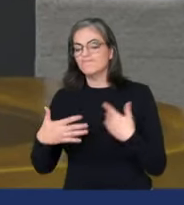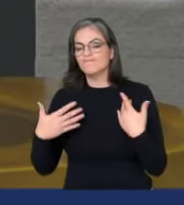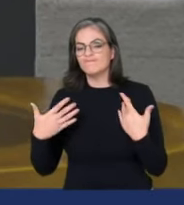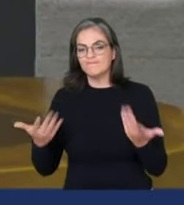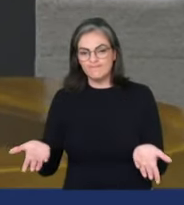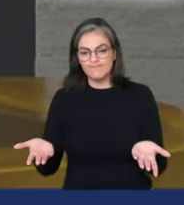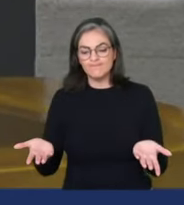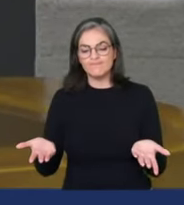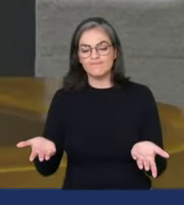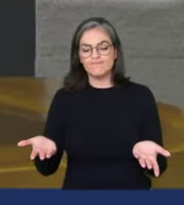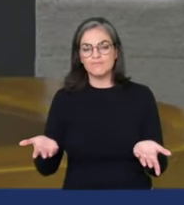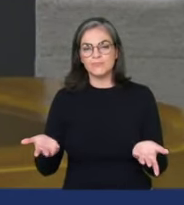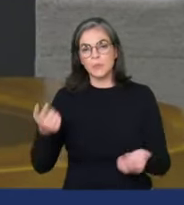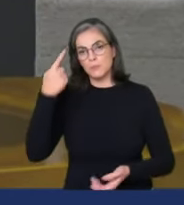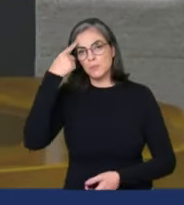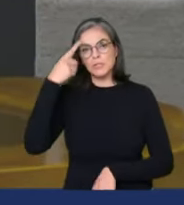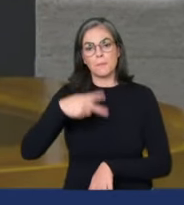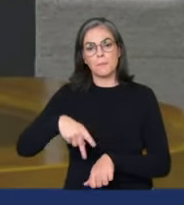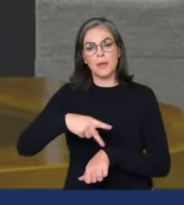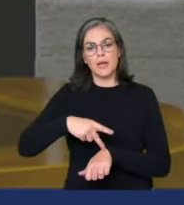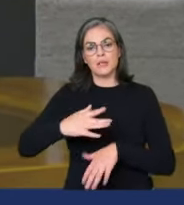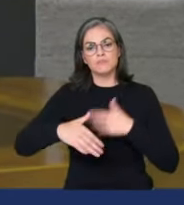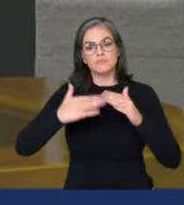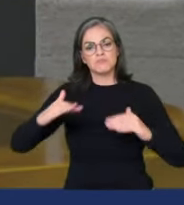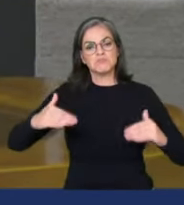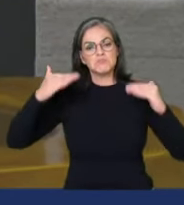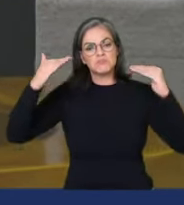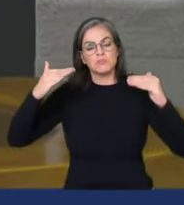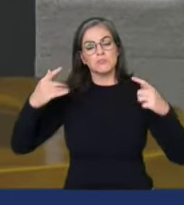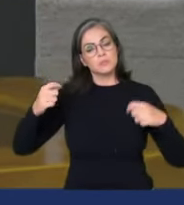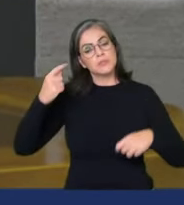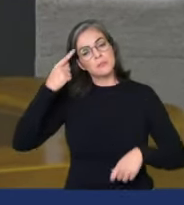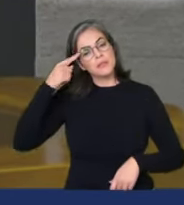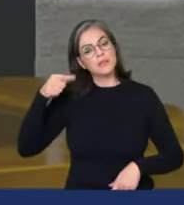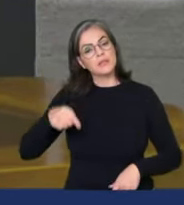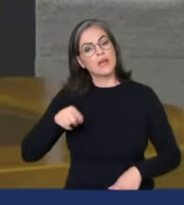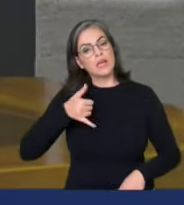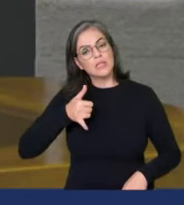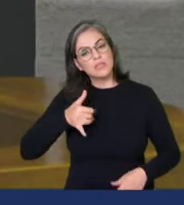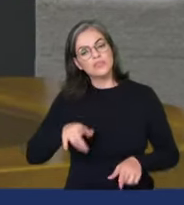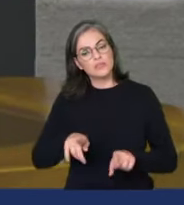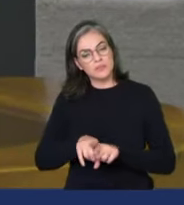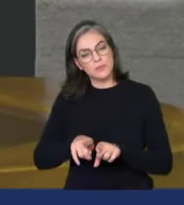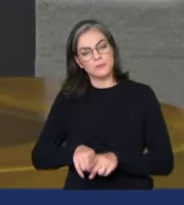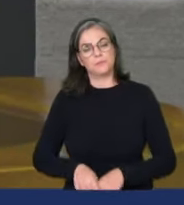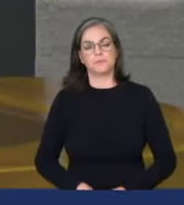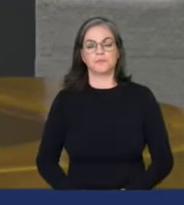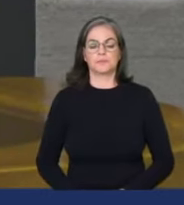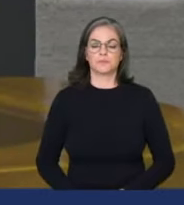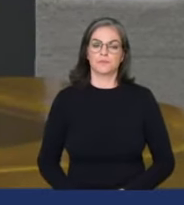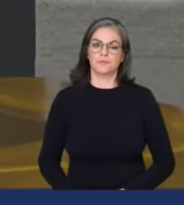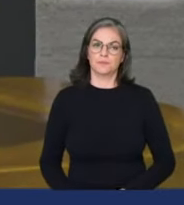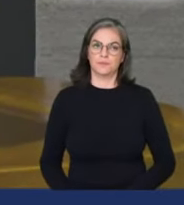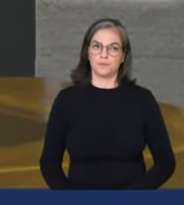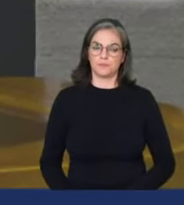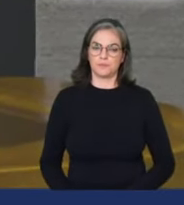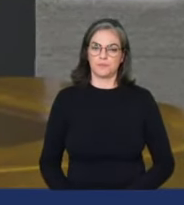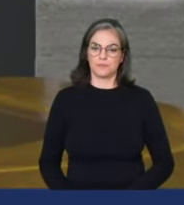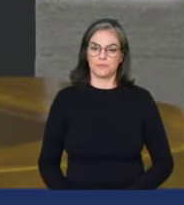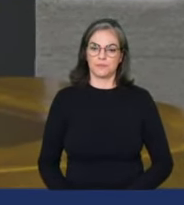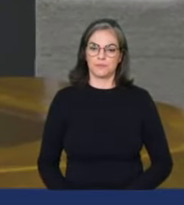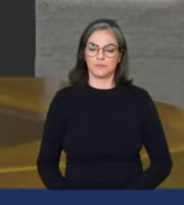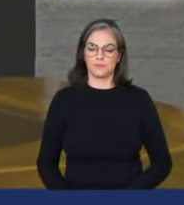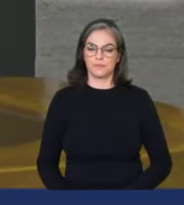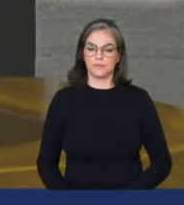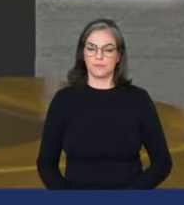um projeto do setor energético do país. E tem efeitos colaterais. Esta